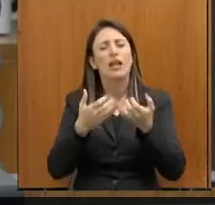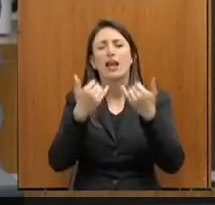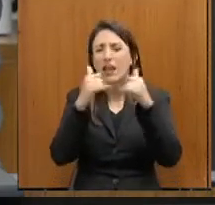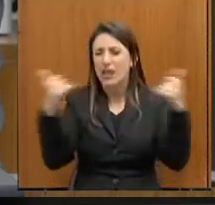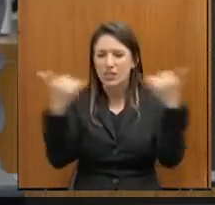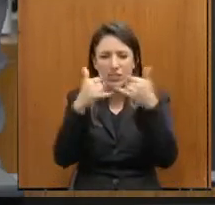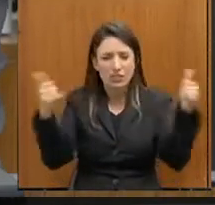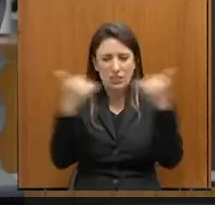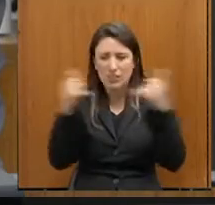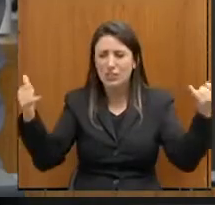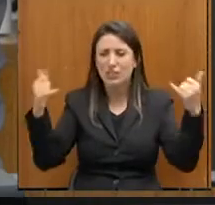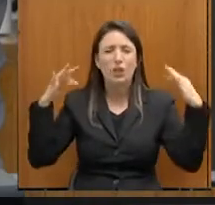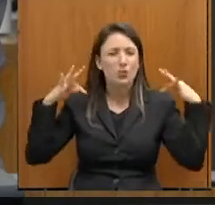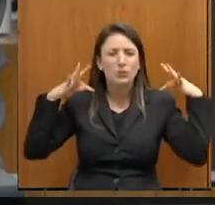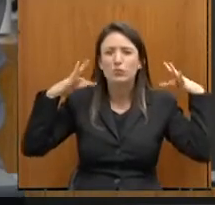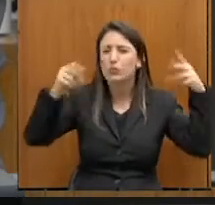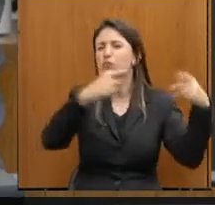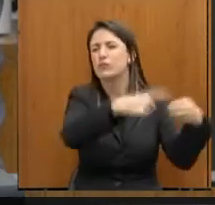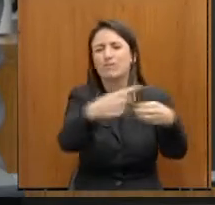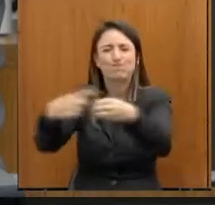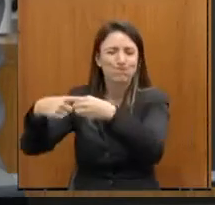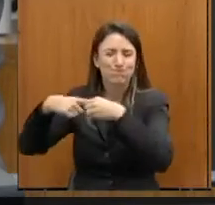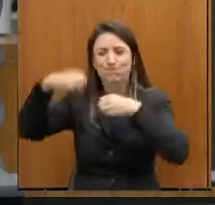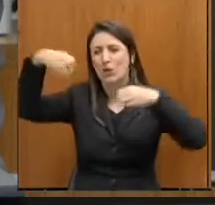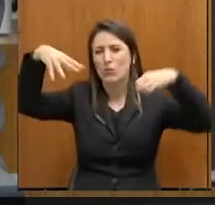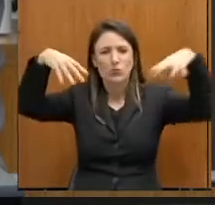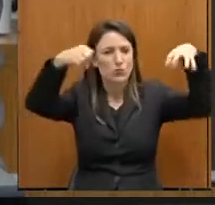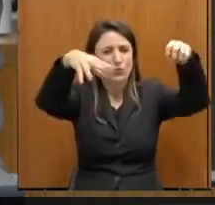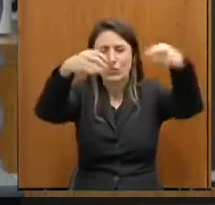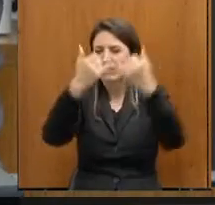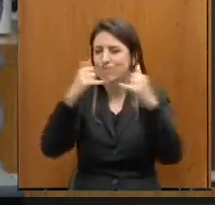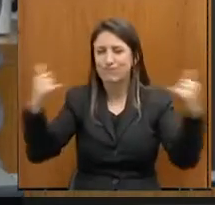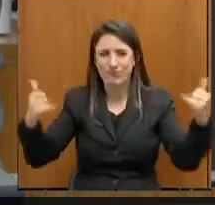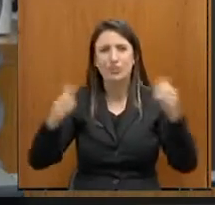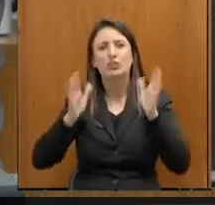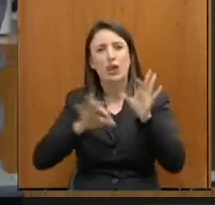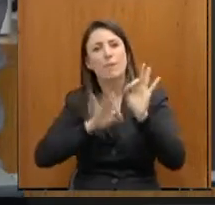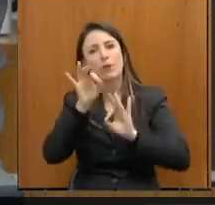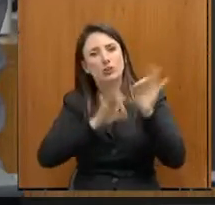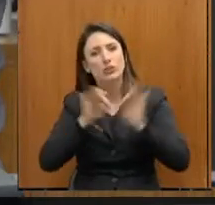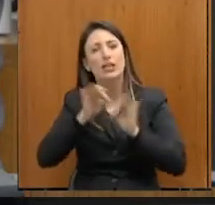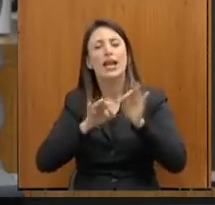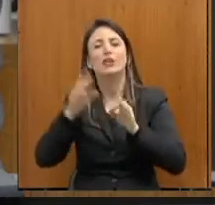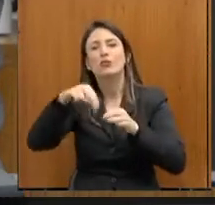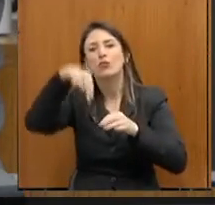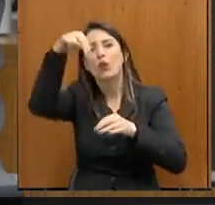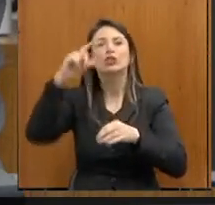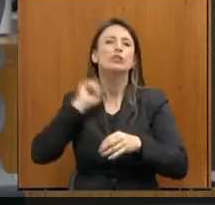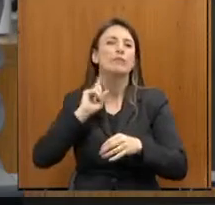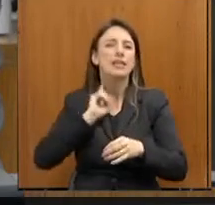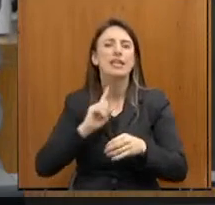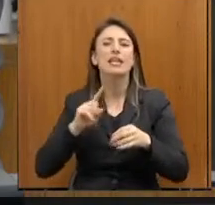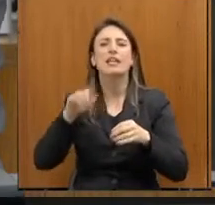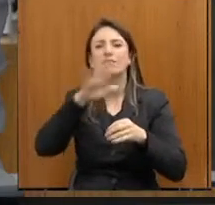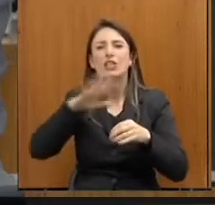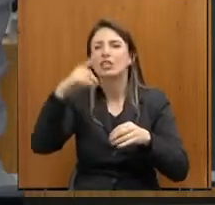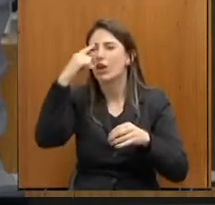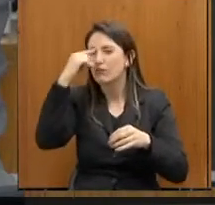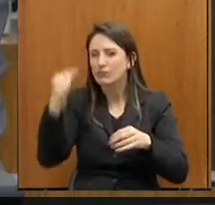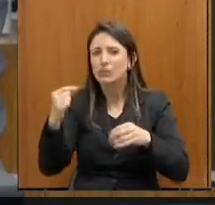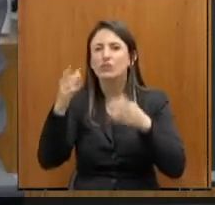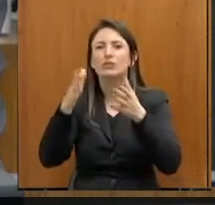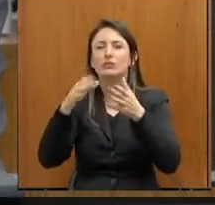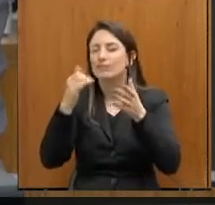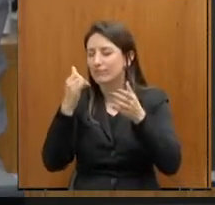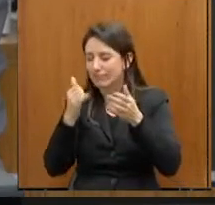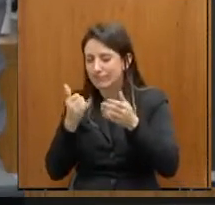o programa foi instalado no norte de Minas Jequitinhonha Mucuri E aonde é a região mais necessita